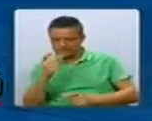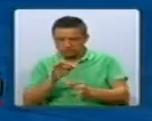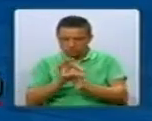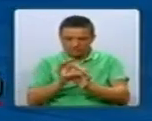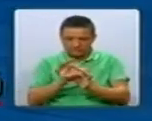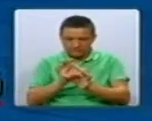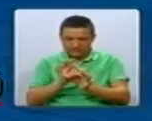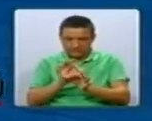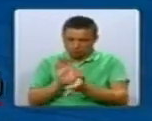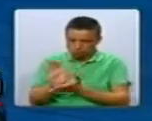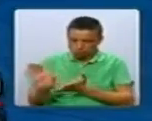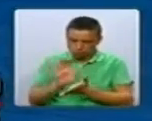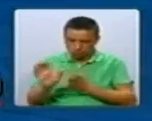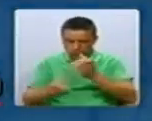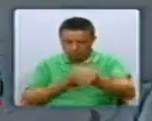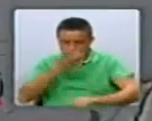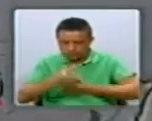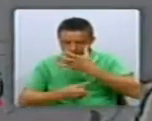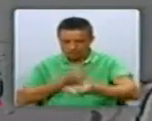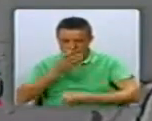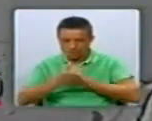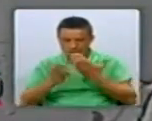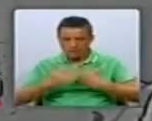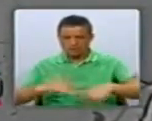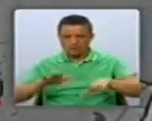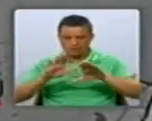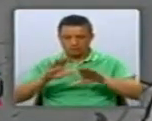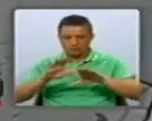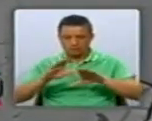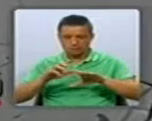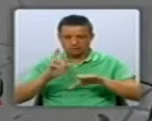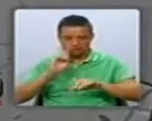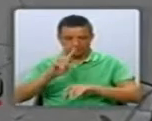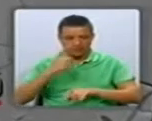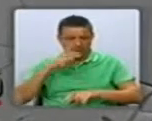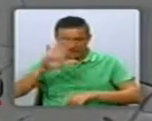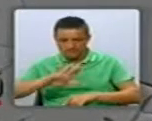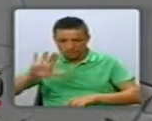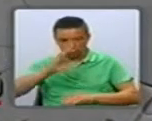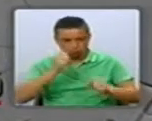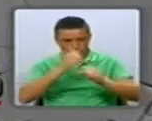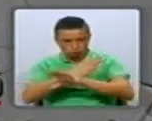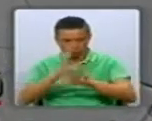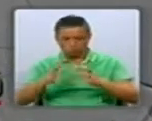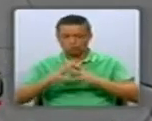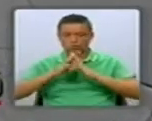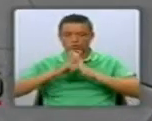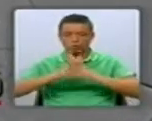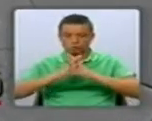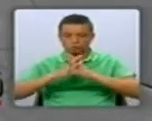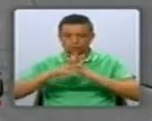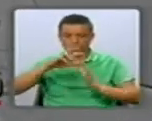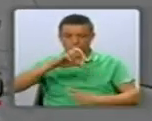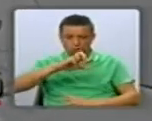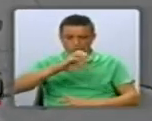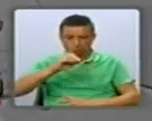por completo uma explicação de ordem biológica, mas, por favor, ora aqui estamos a outra imagem, estamos a falar de uma estrutura que tem cerca de 80%